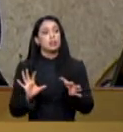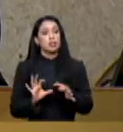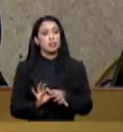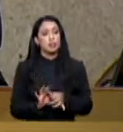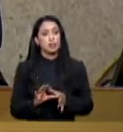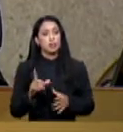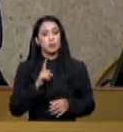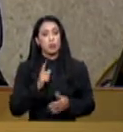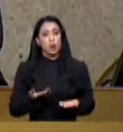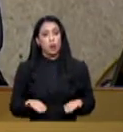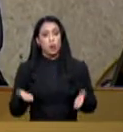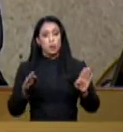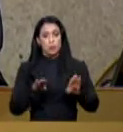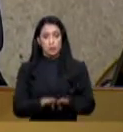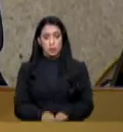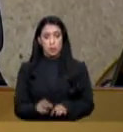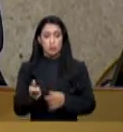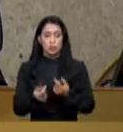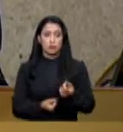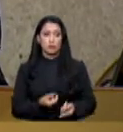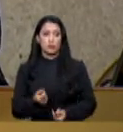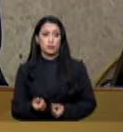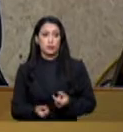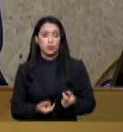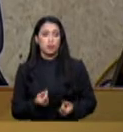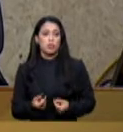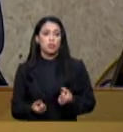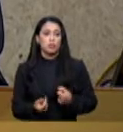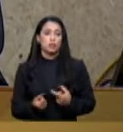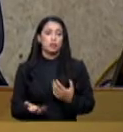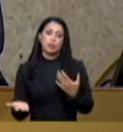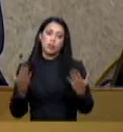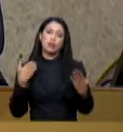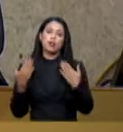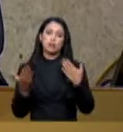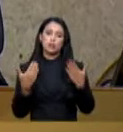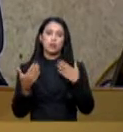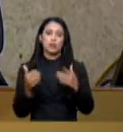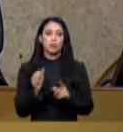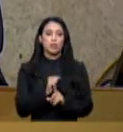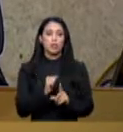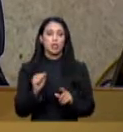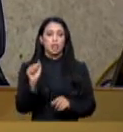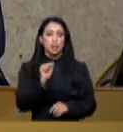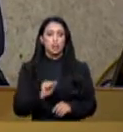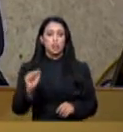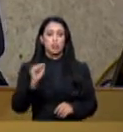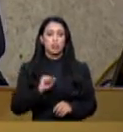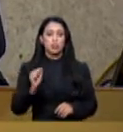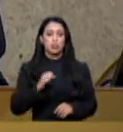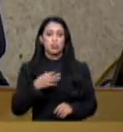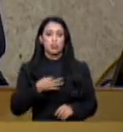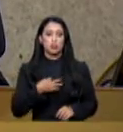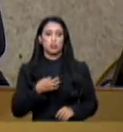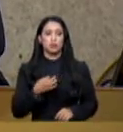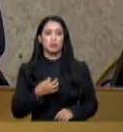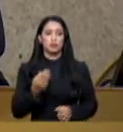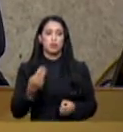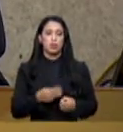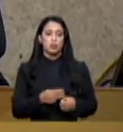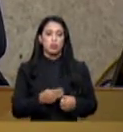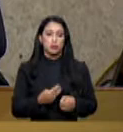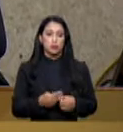fins de compensação financeira e de oportunidades, se comparada à associação voluntária de municípios.